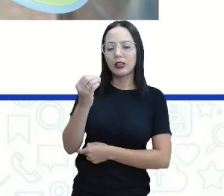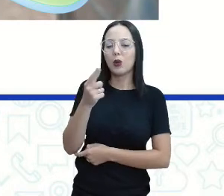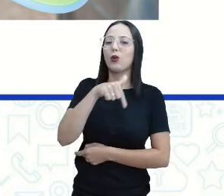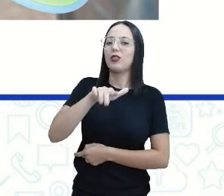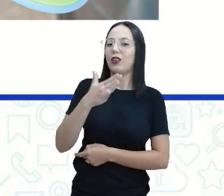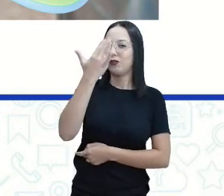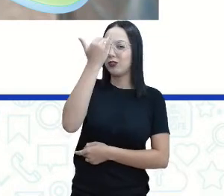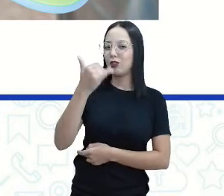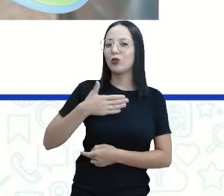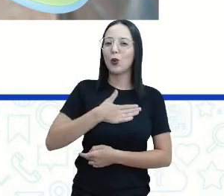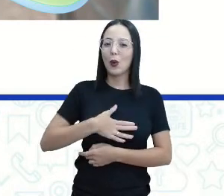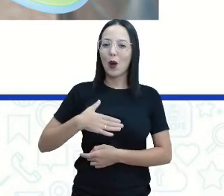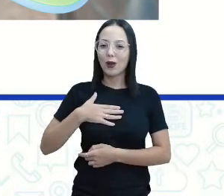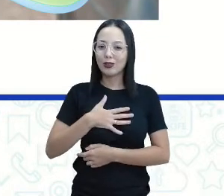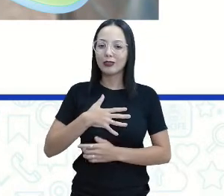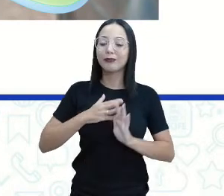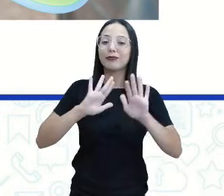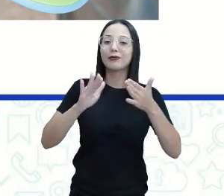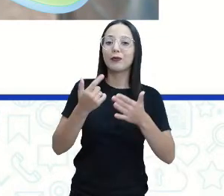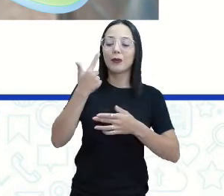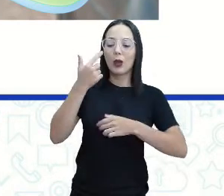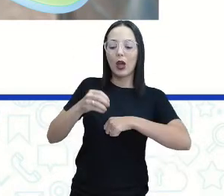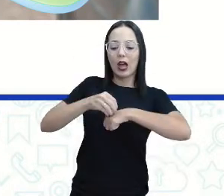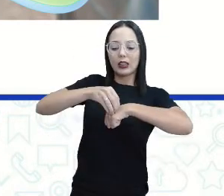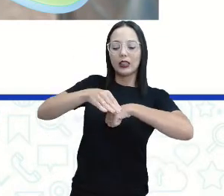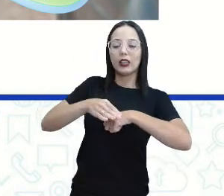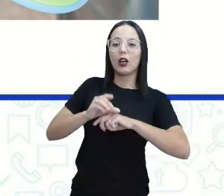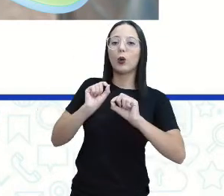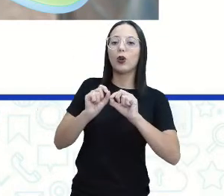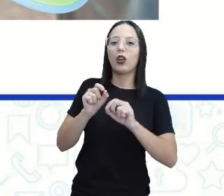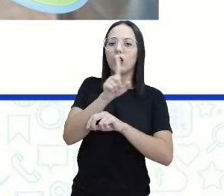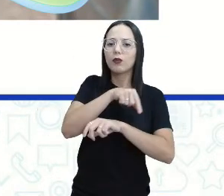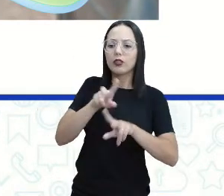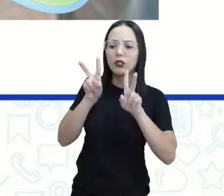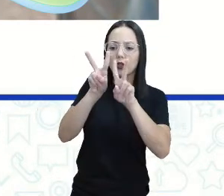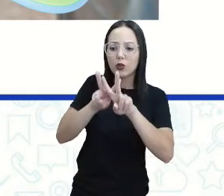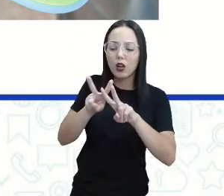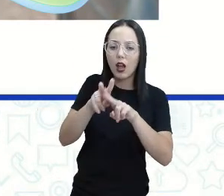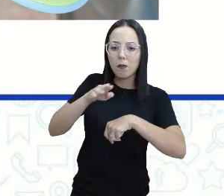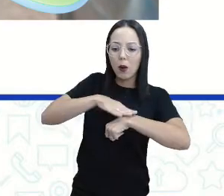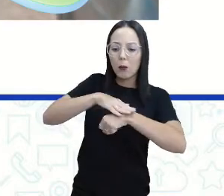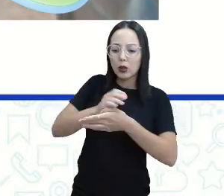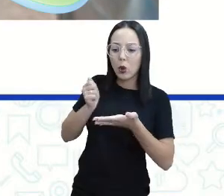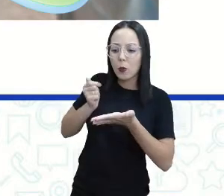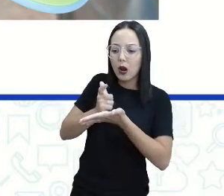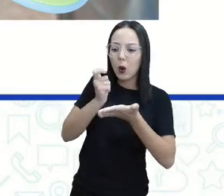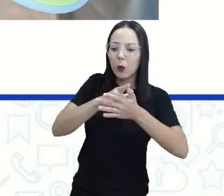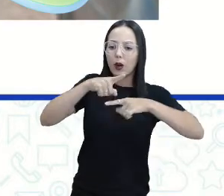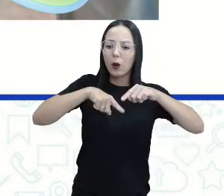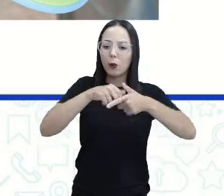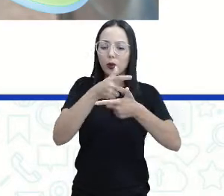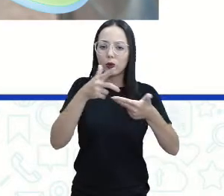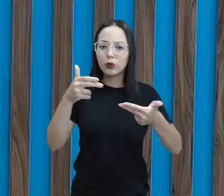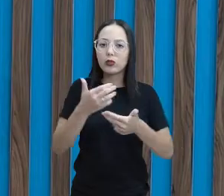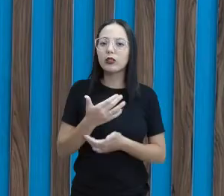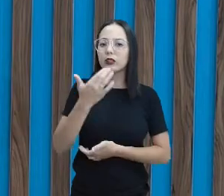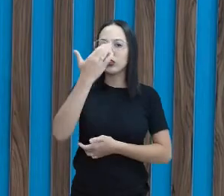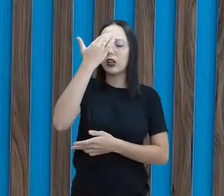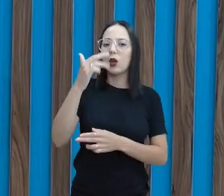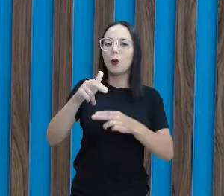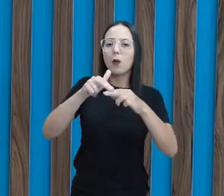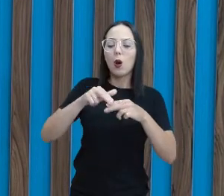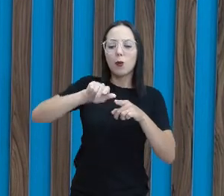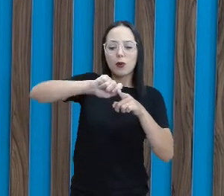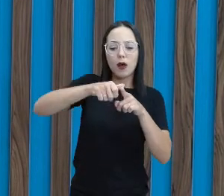vocês gostam. Então, a nossa dica agora é dar uma olhada. Toda vez que vocês forem consumir um produto, né, à base de milho,